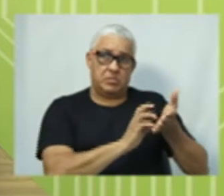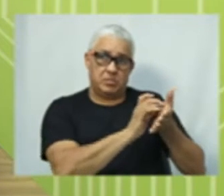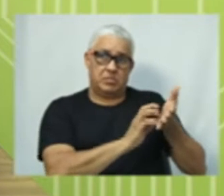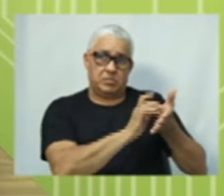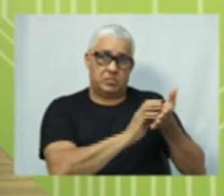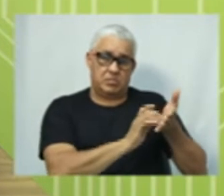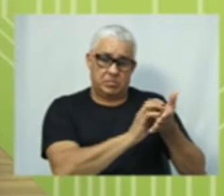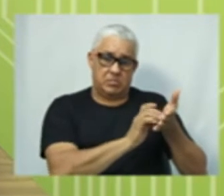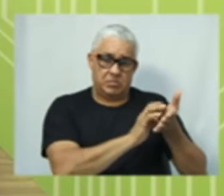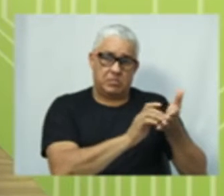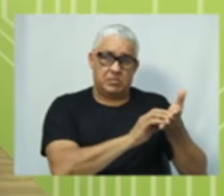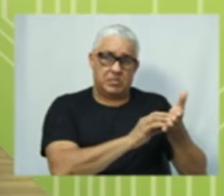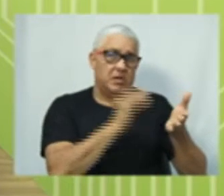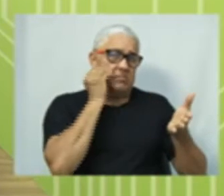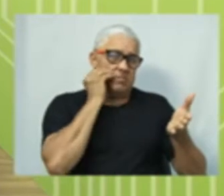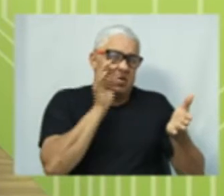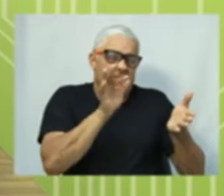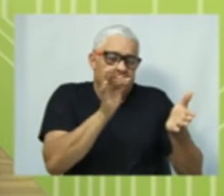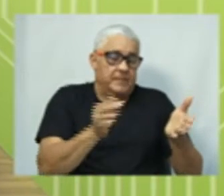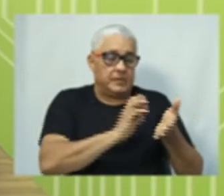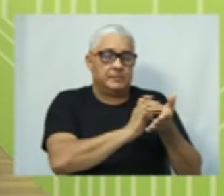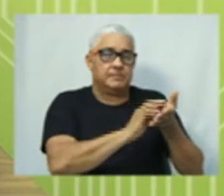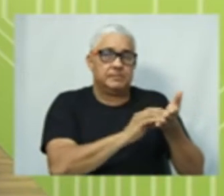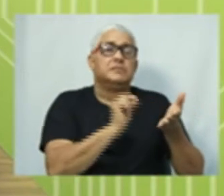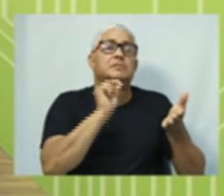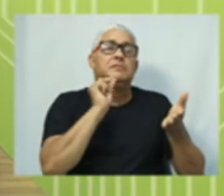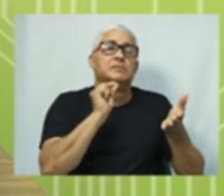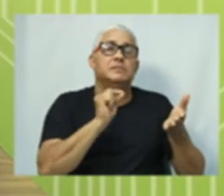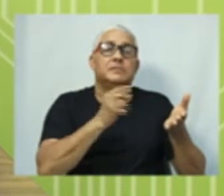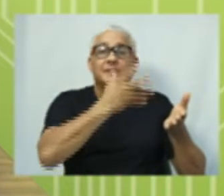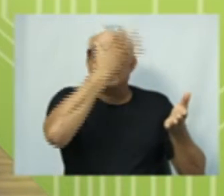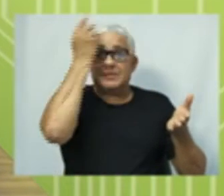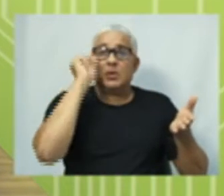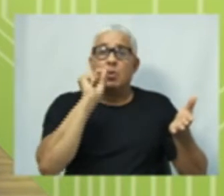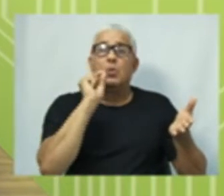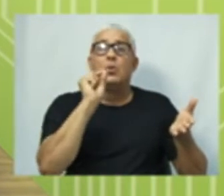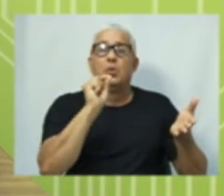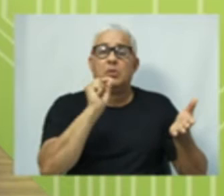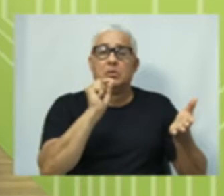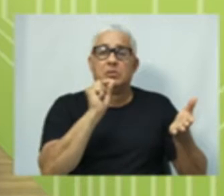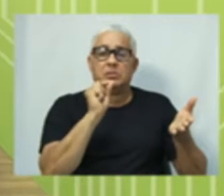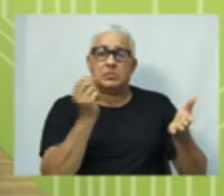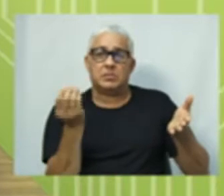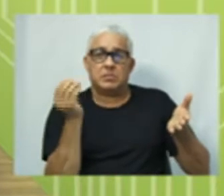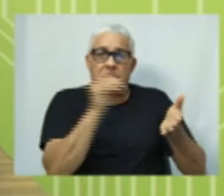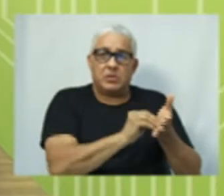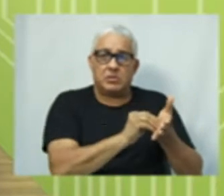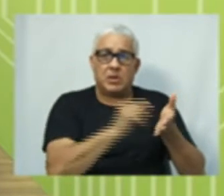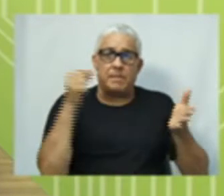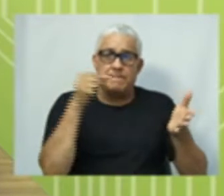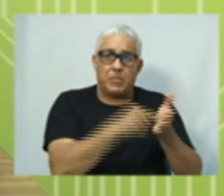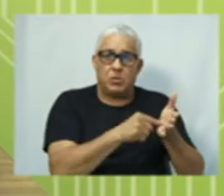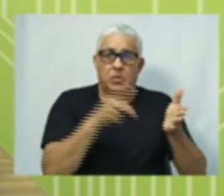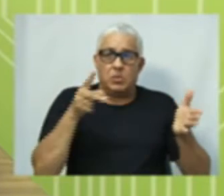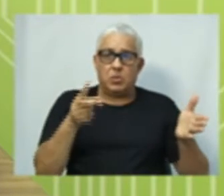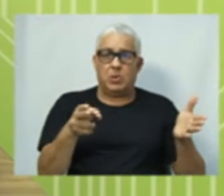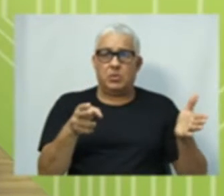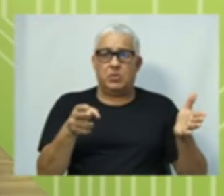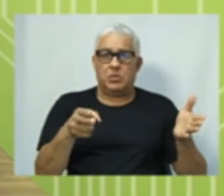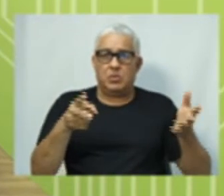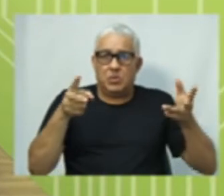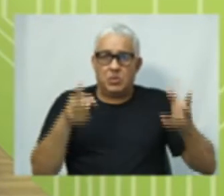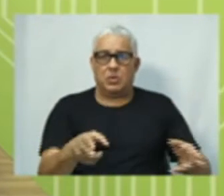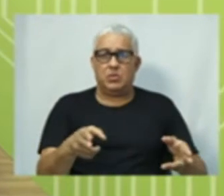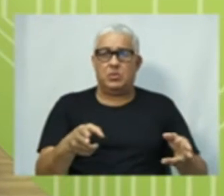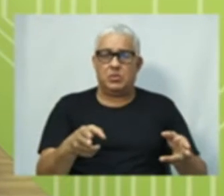lá tentar simplificar, o que ele esquece? Ele joga o valor e aperta o sinal de igual. Gente,